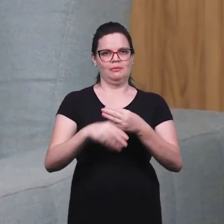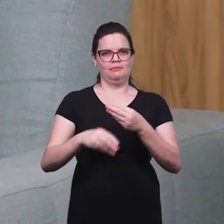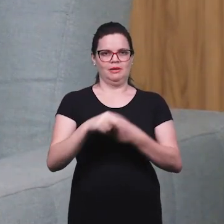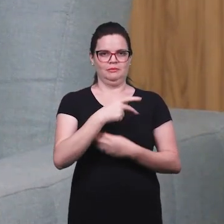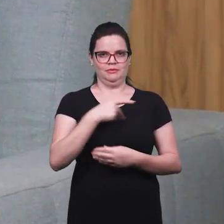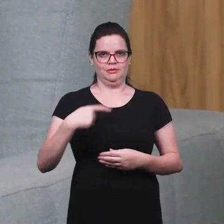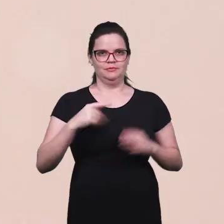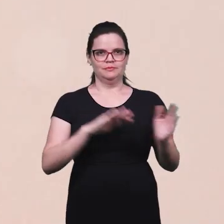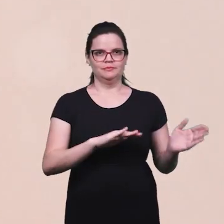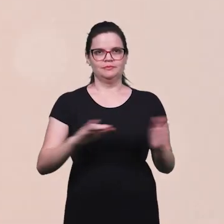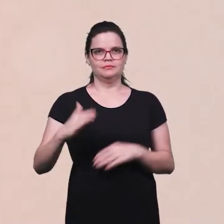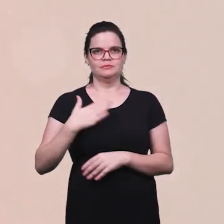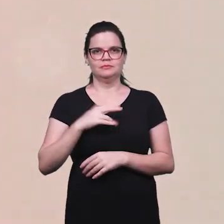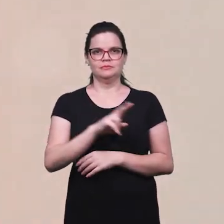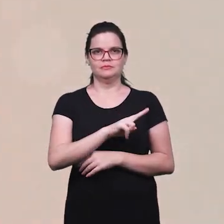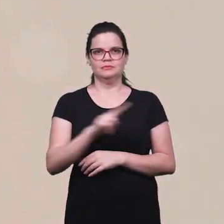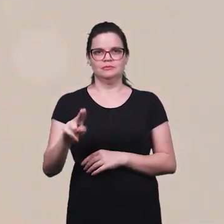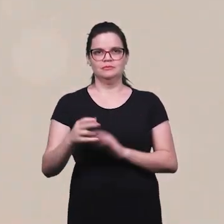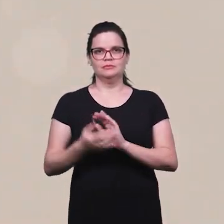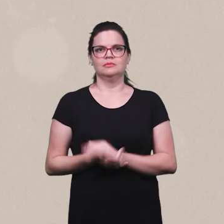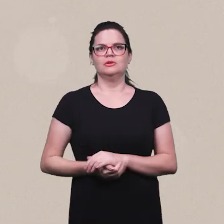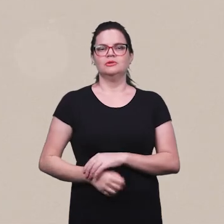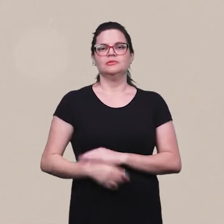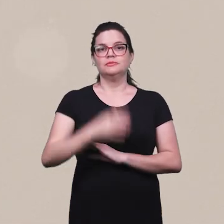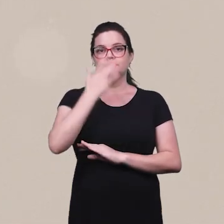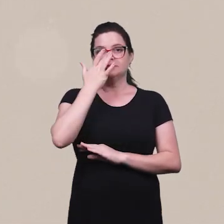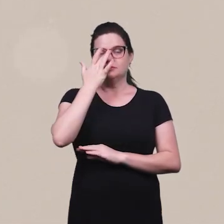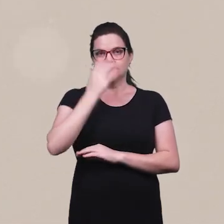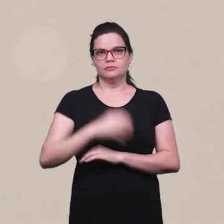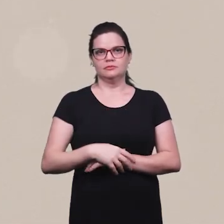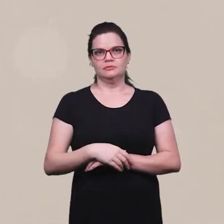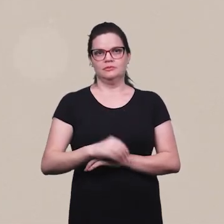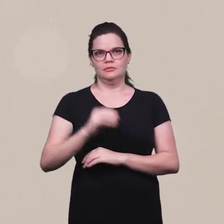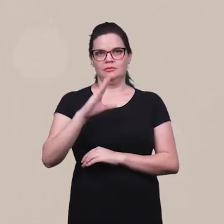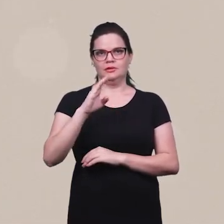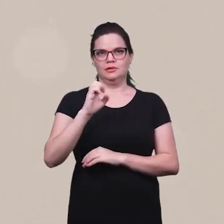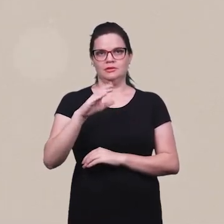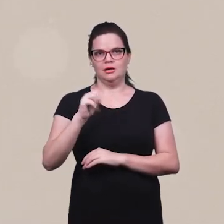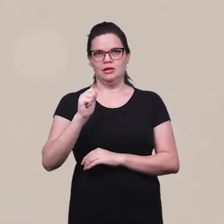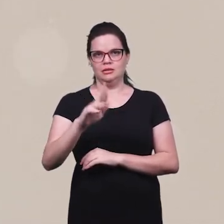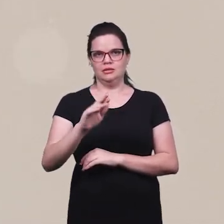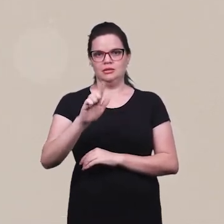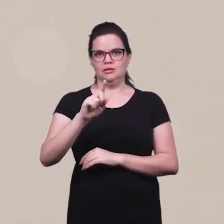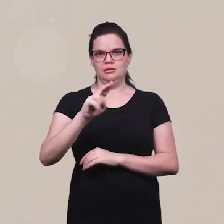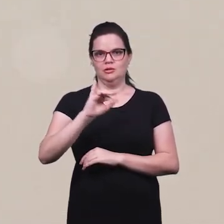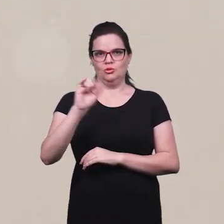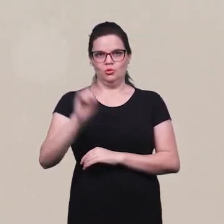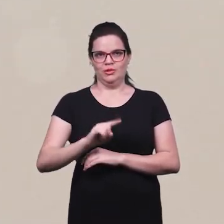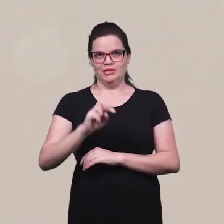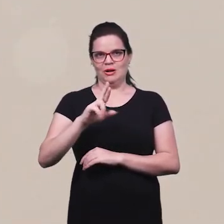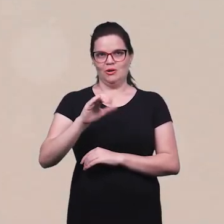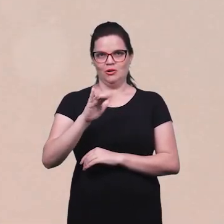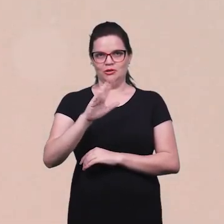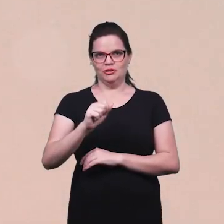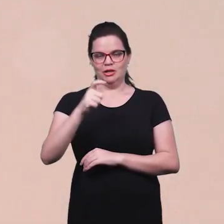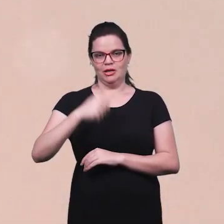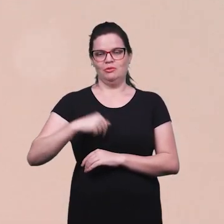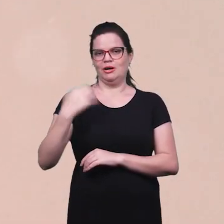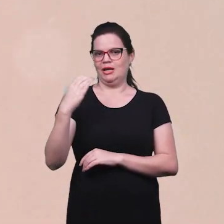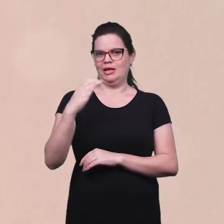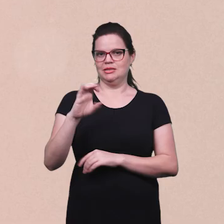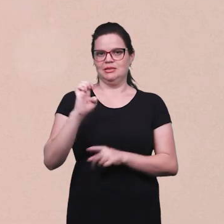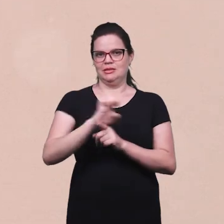dos pastores. Meu nome é Pastor Mário César Luiz Rocha, de Cariacica, Espírito Santo.